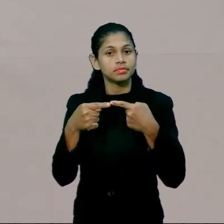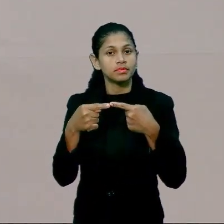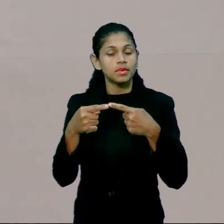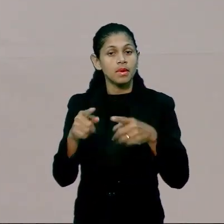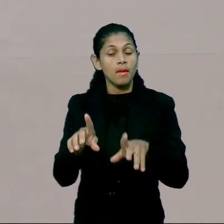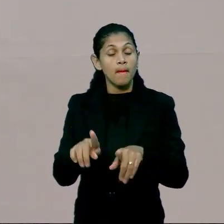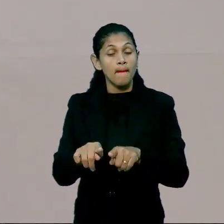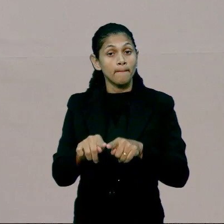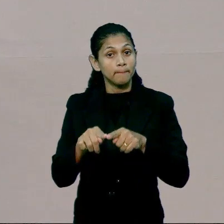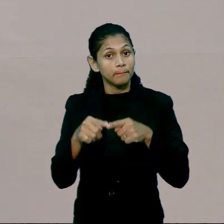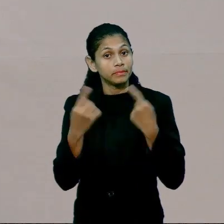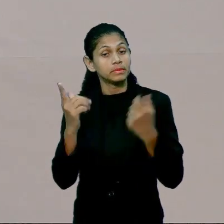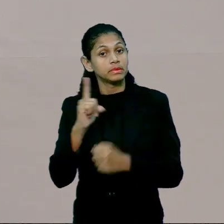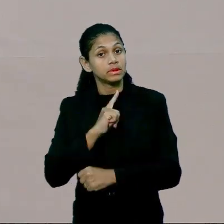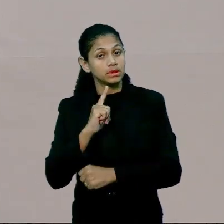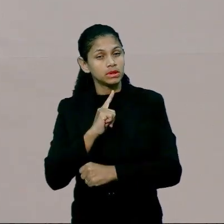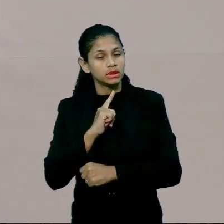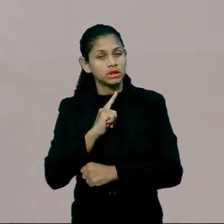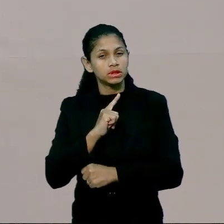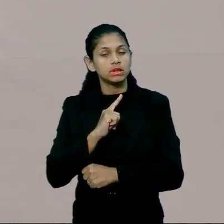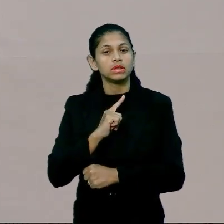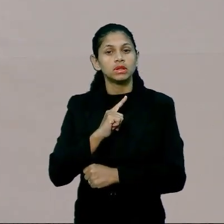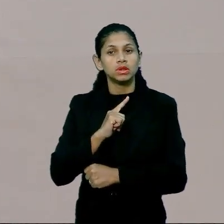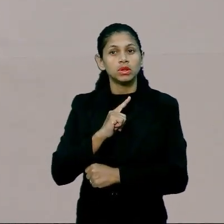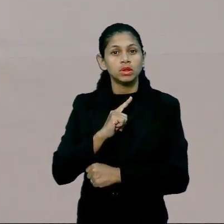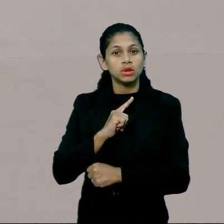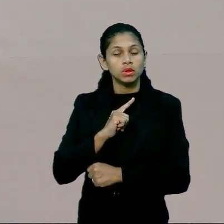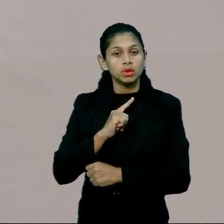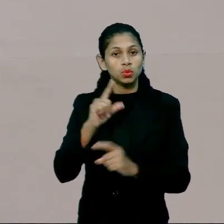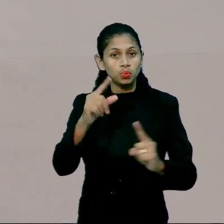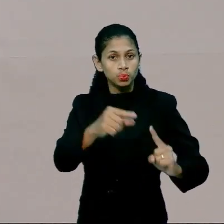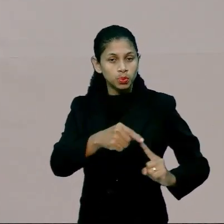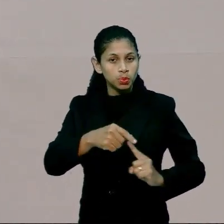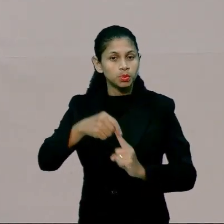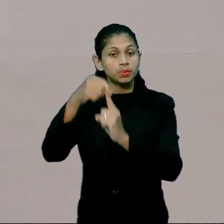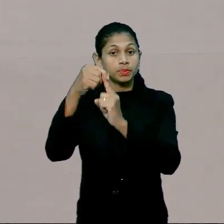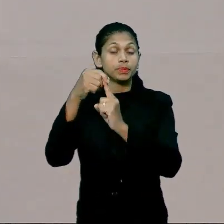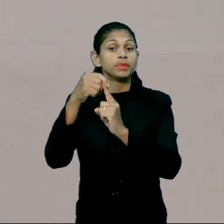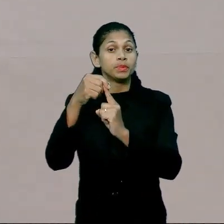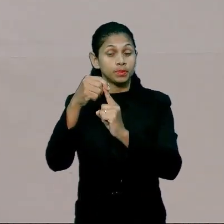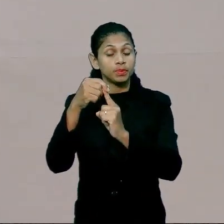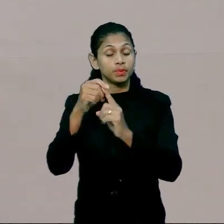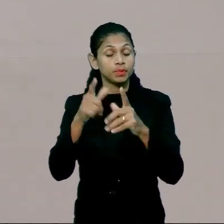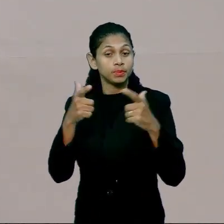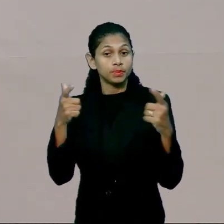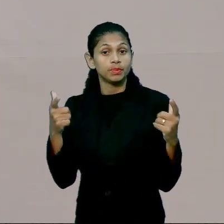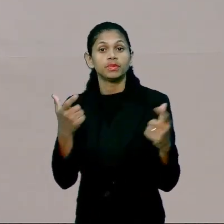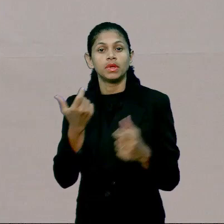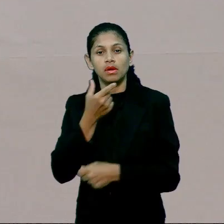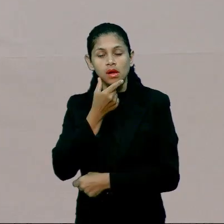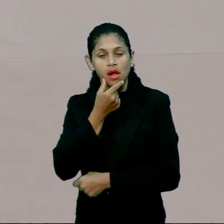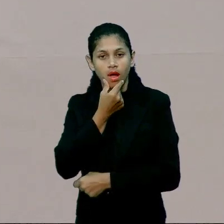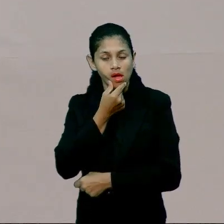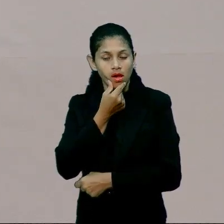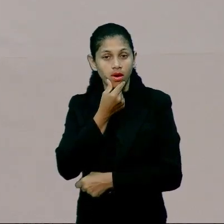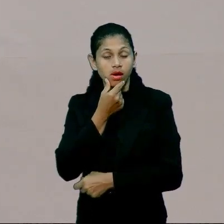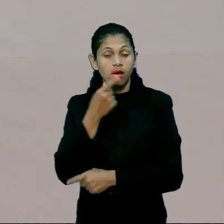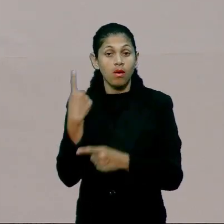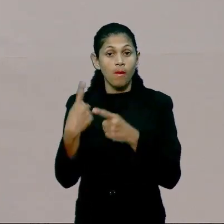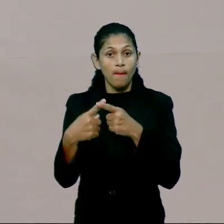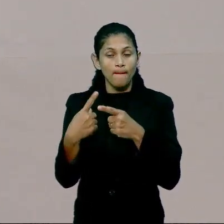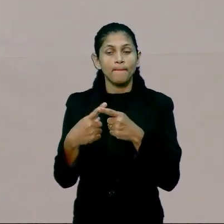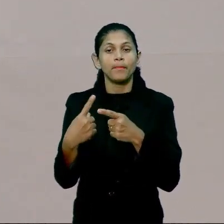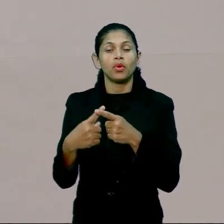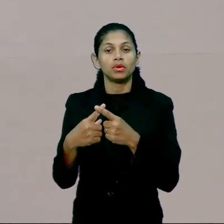um destaque maior para a língua inglesa, porque na atualidade, nós temos